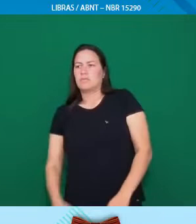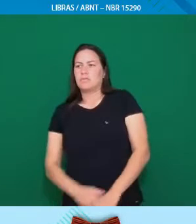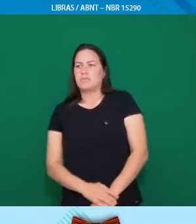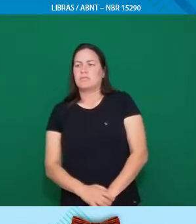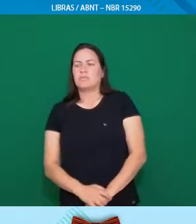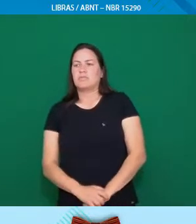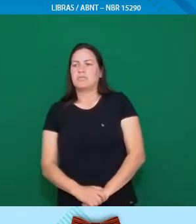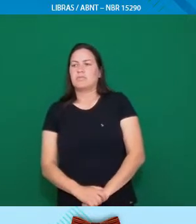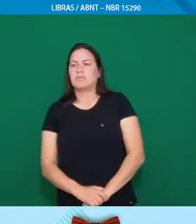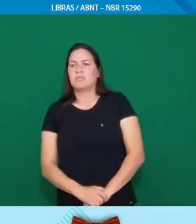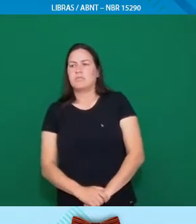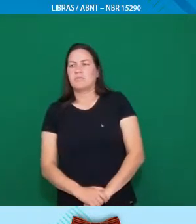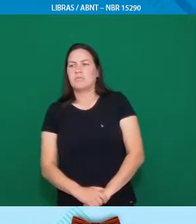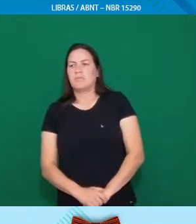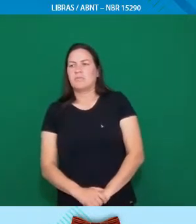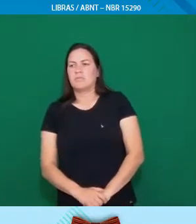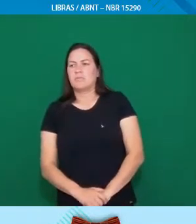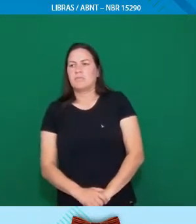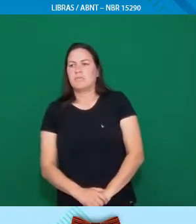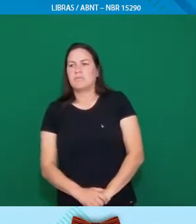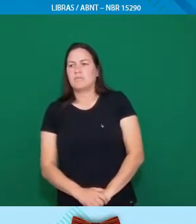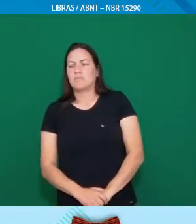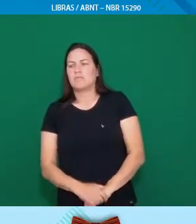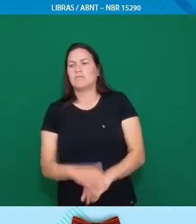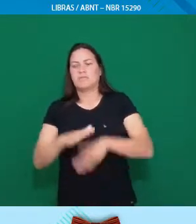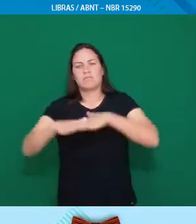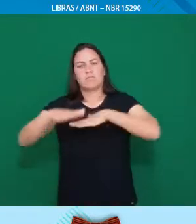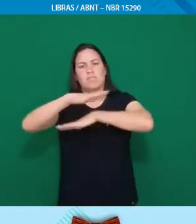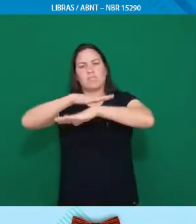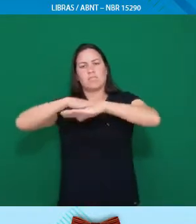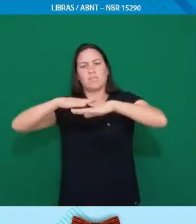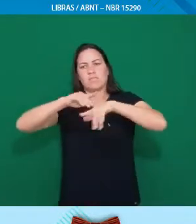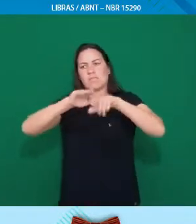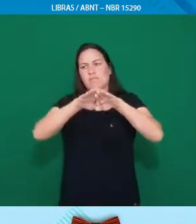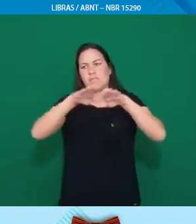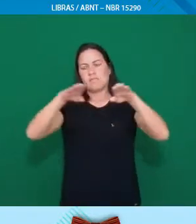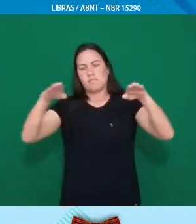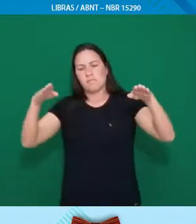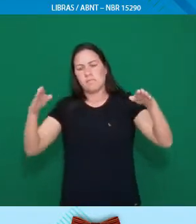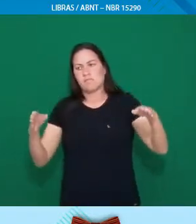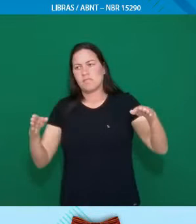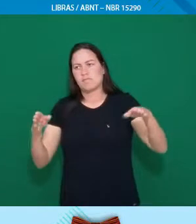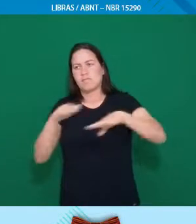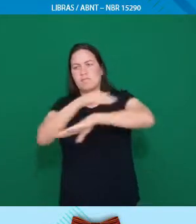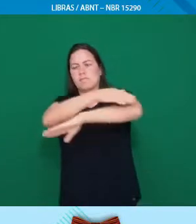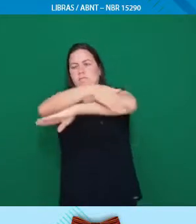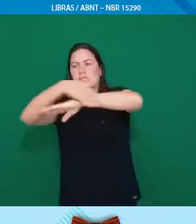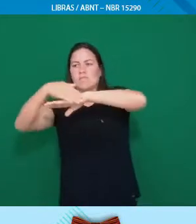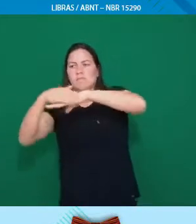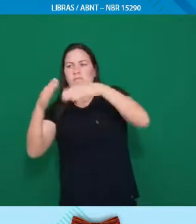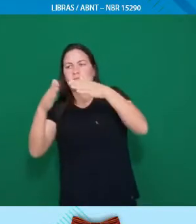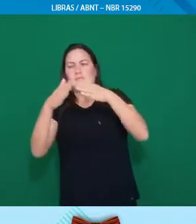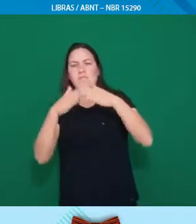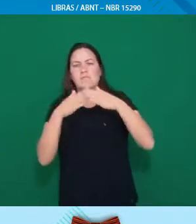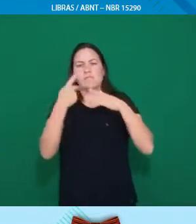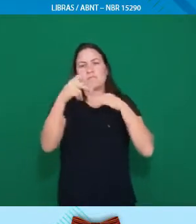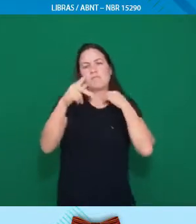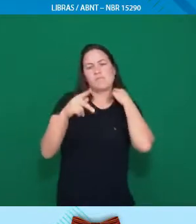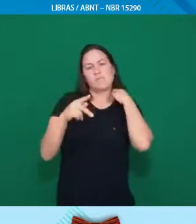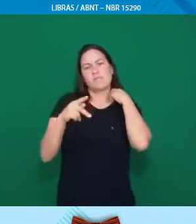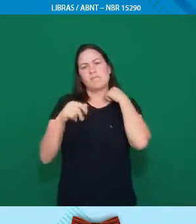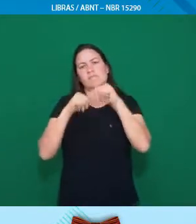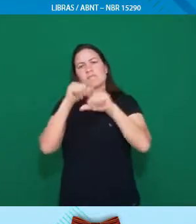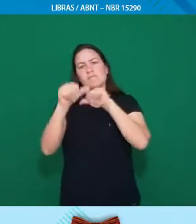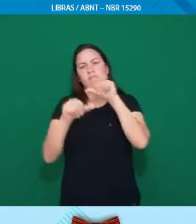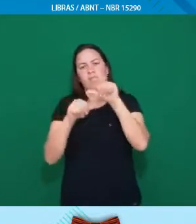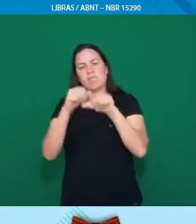bazar pública aí coisa daí notificar o acho que as calçadas a única as calçadas inclusive foi um pedido meu